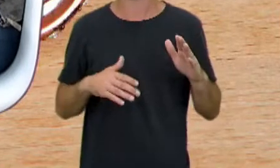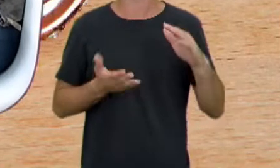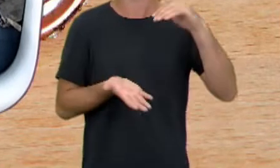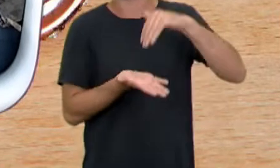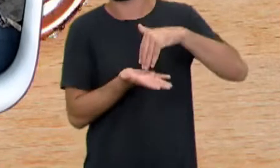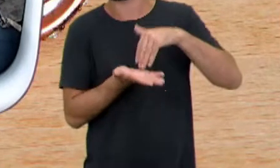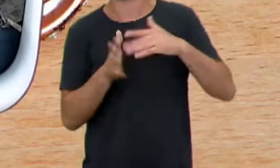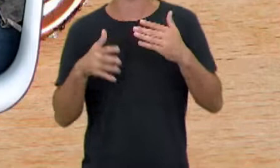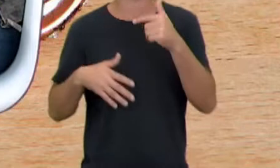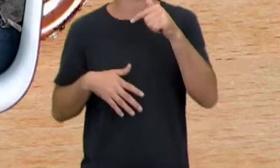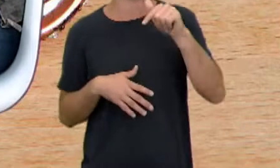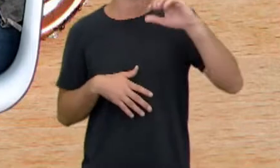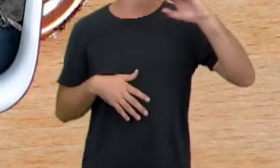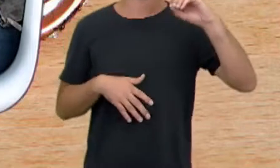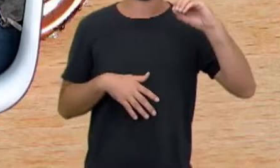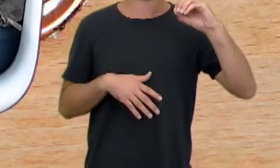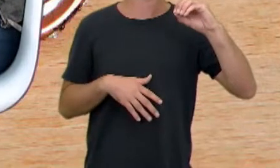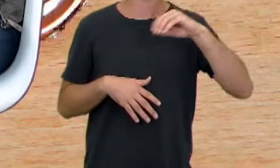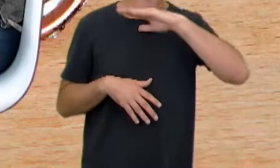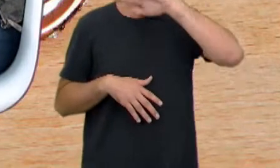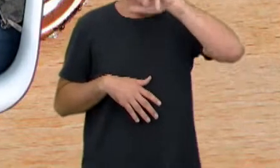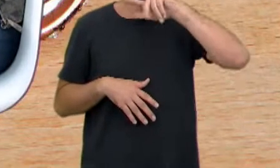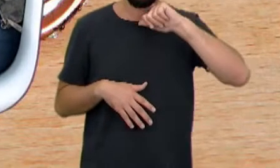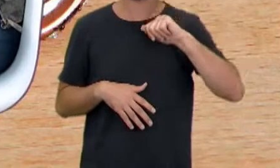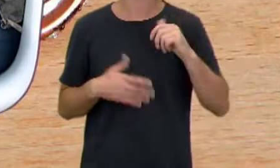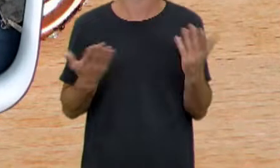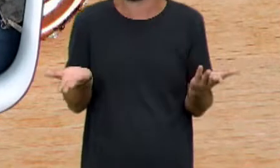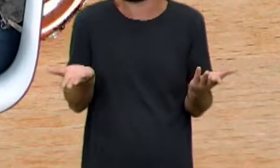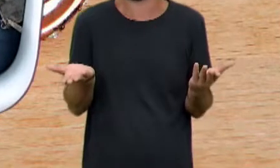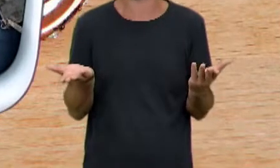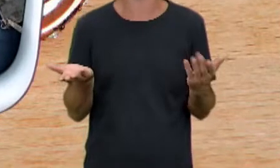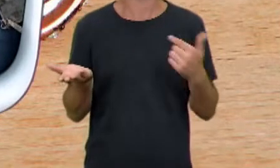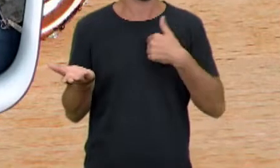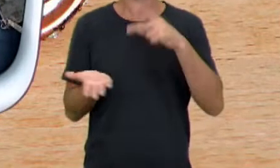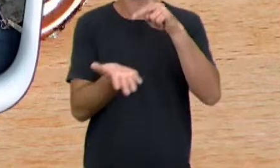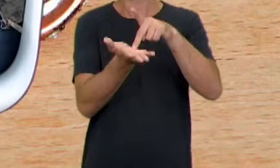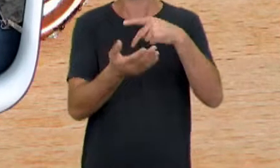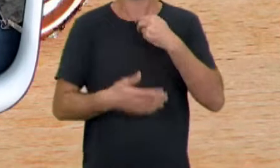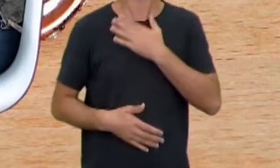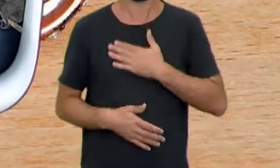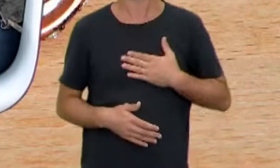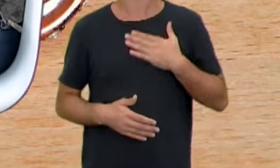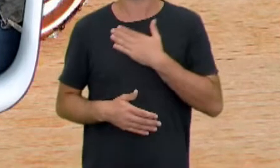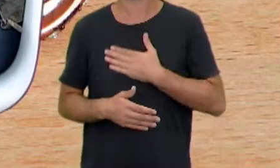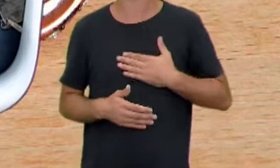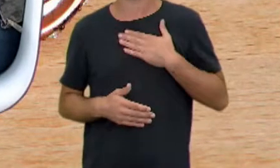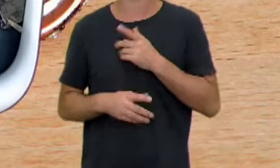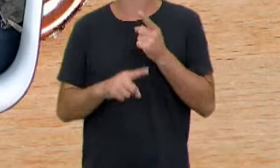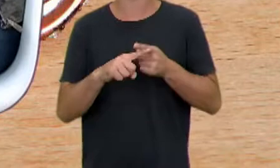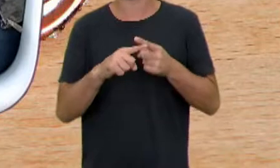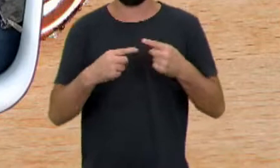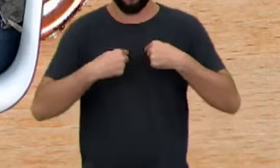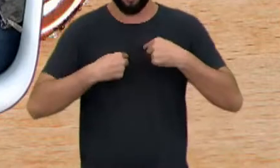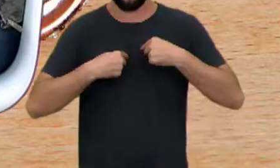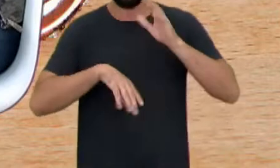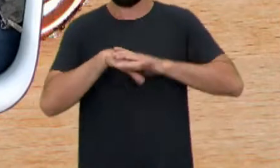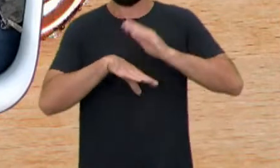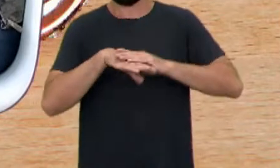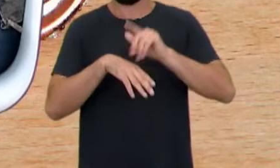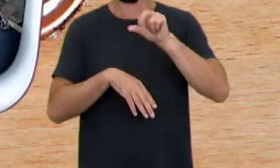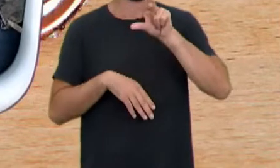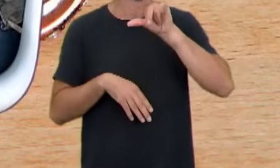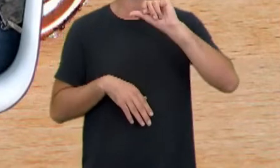Então, assim, eu sou muito feliz, porque imagina, a Luli fez isso? Não, a Celebridade